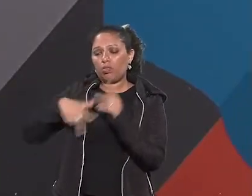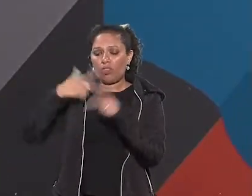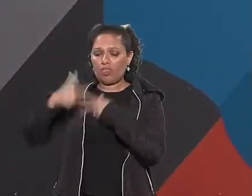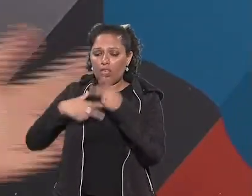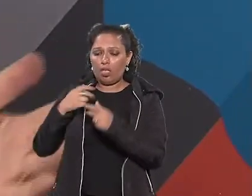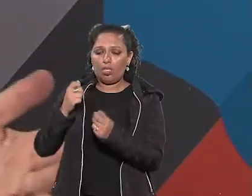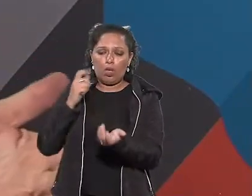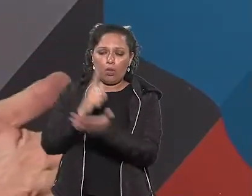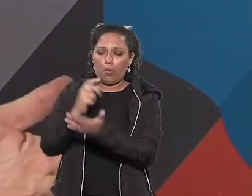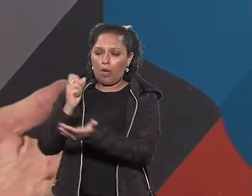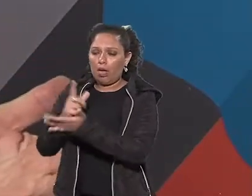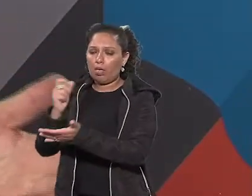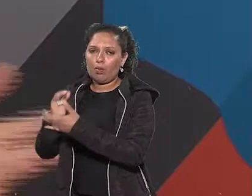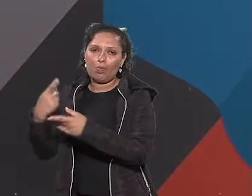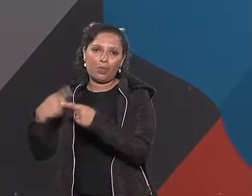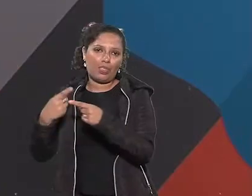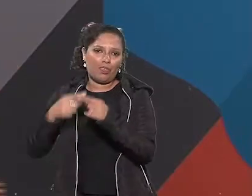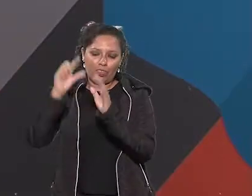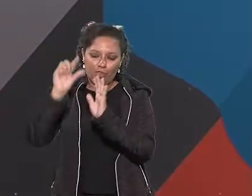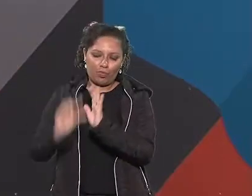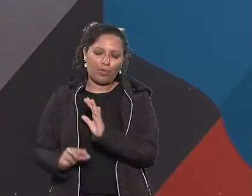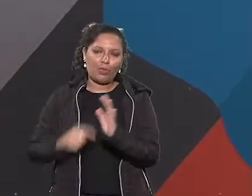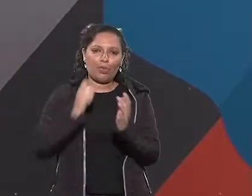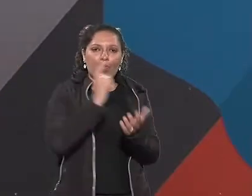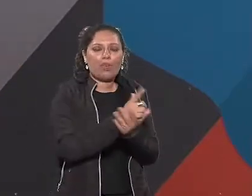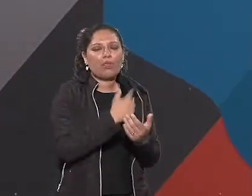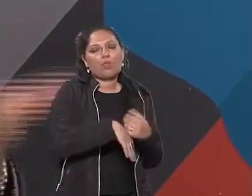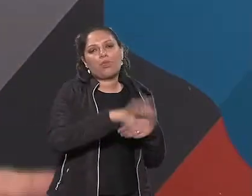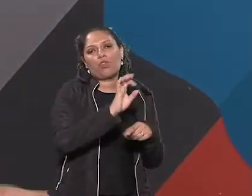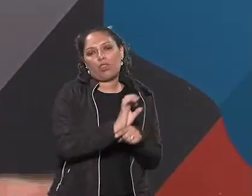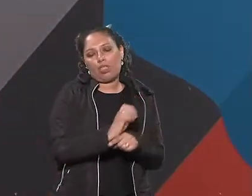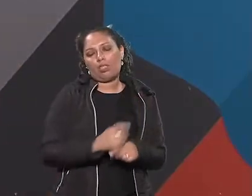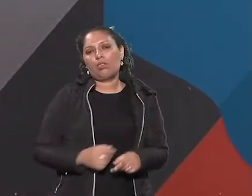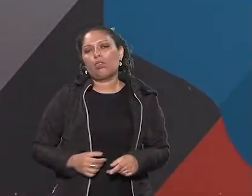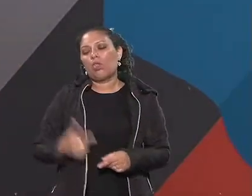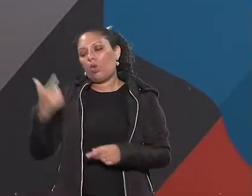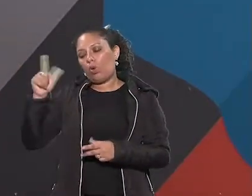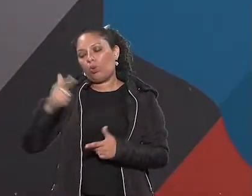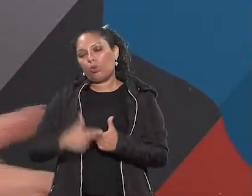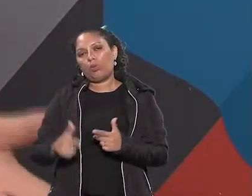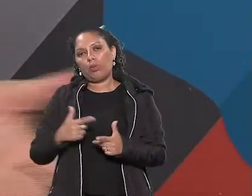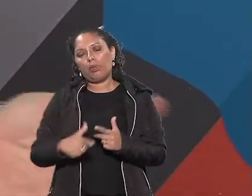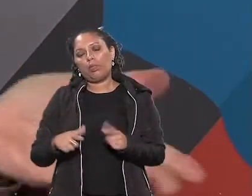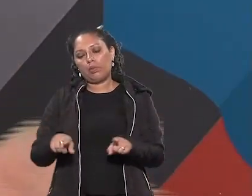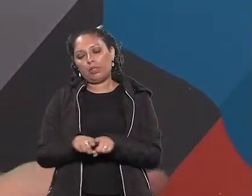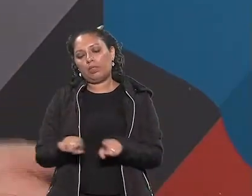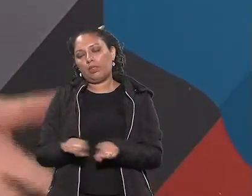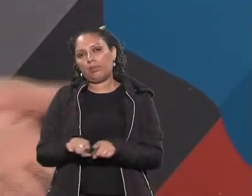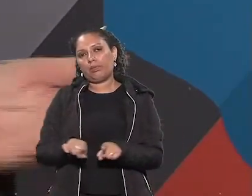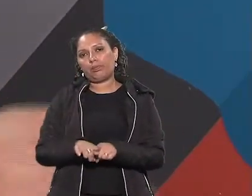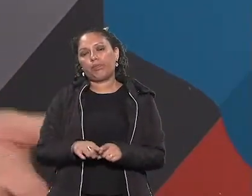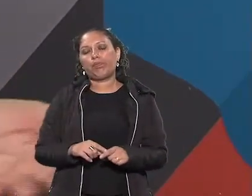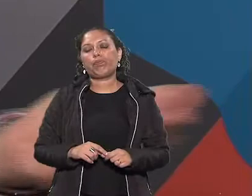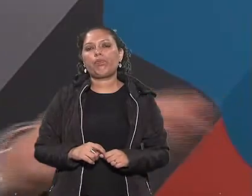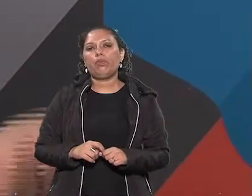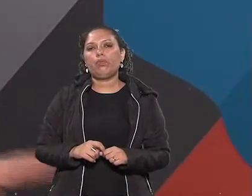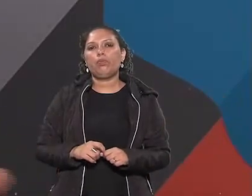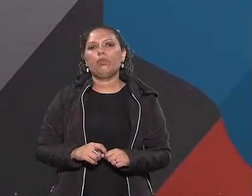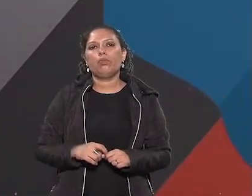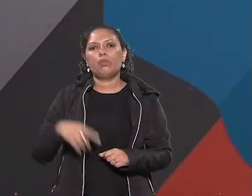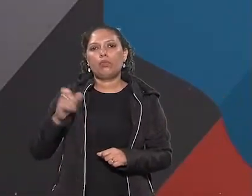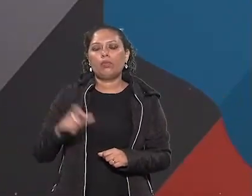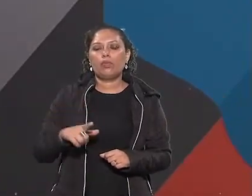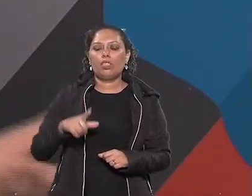para diminuir o repasse sobre o lucro, né? Então, esse é um problema. E o outro está citado logo de cara,